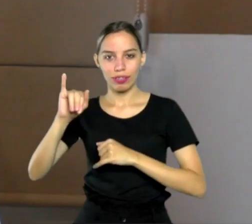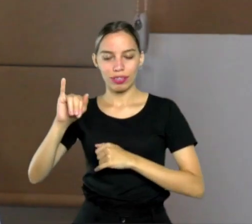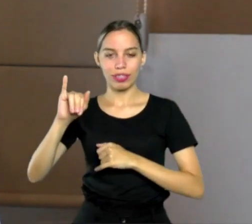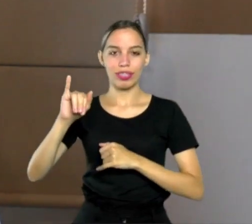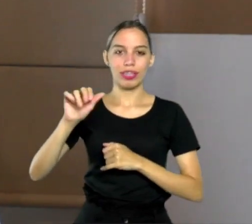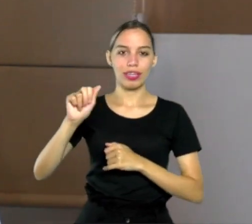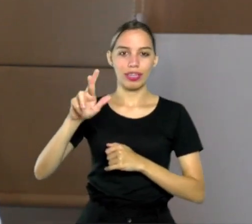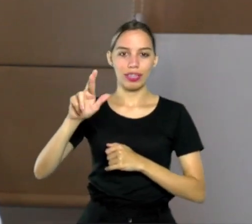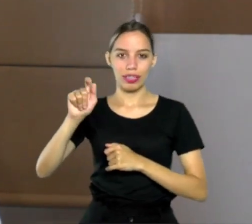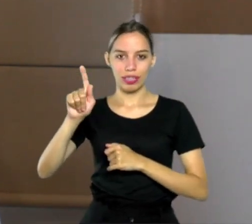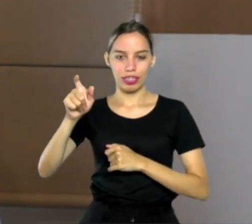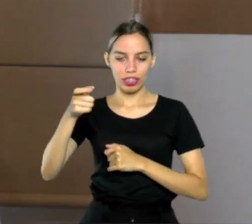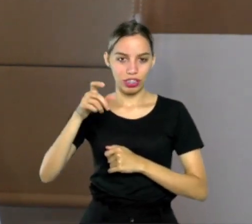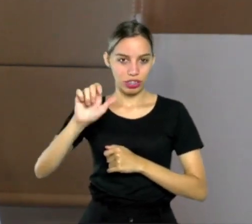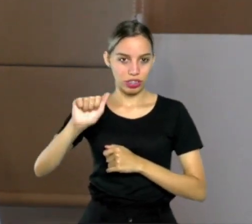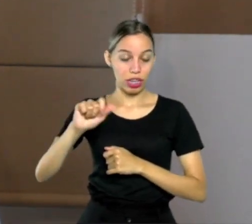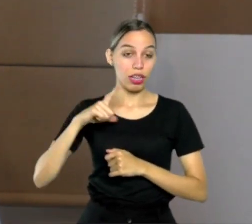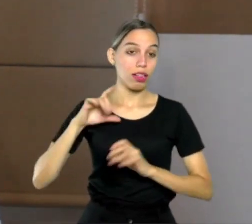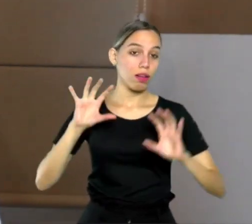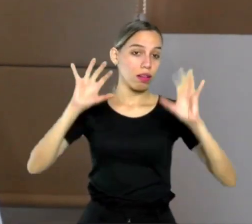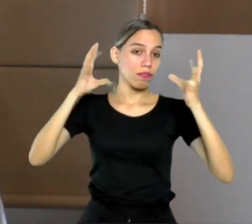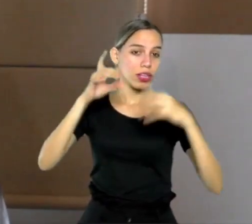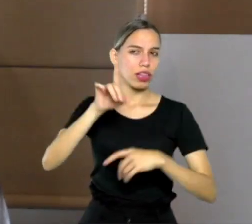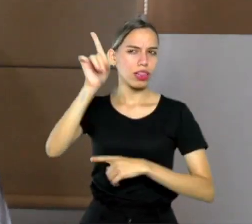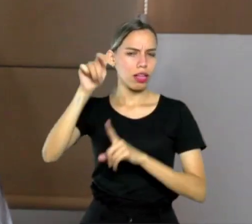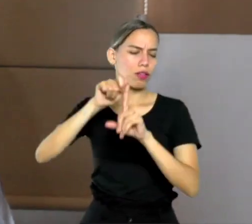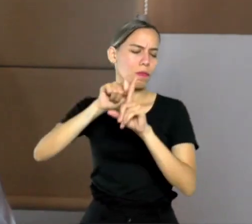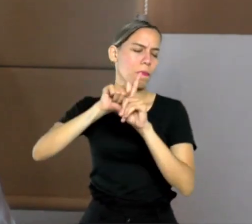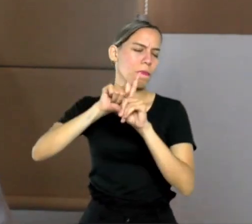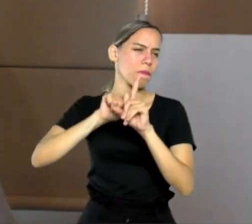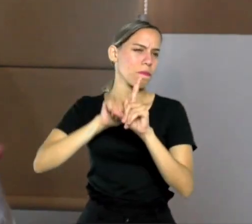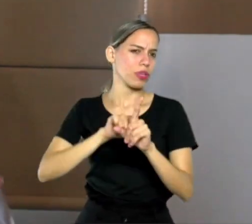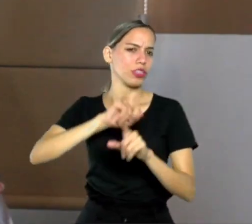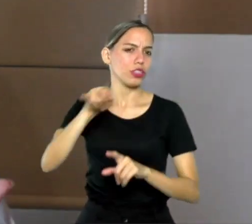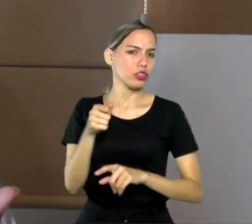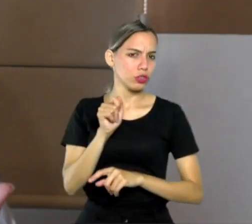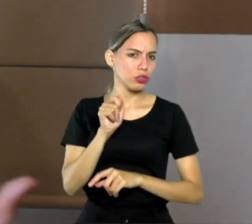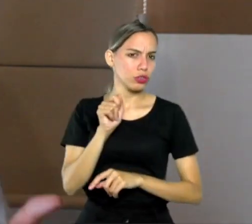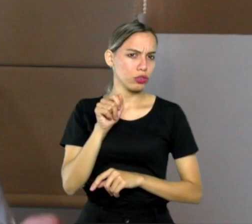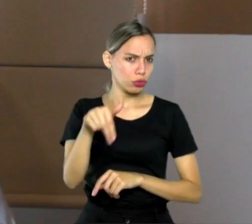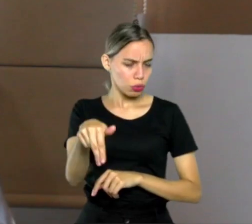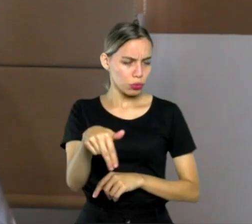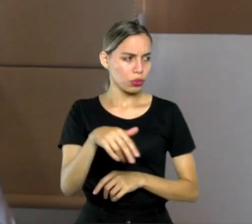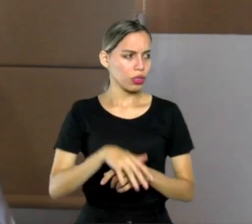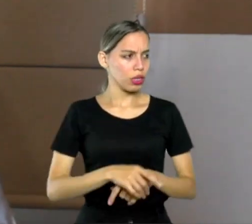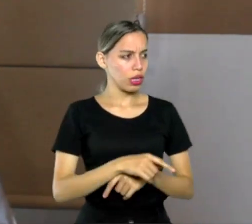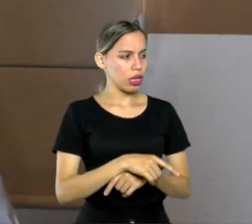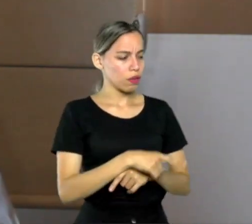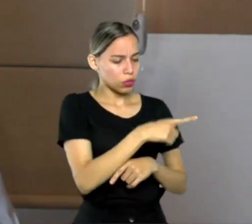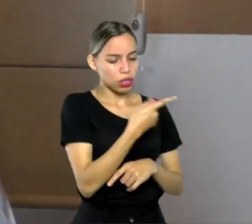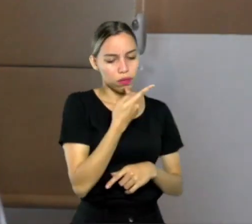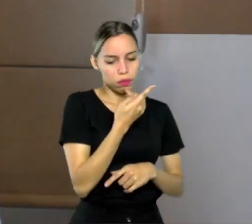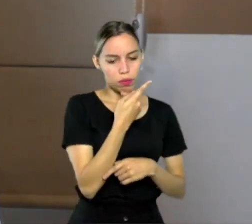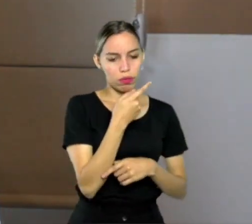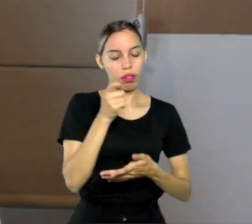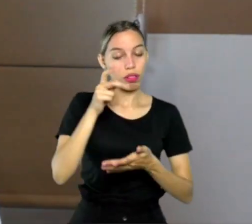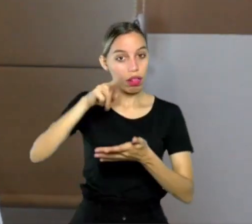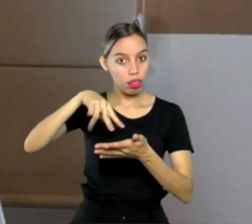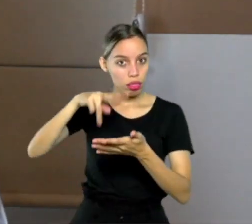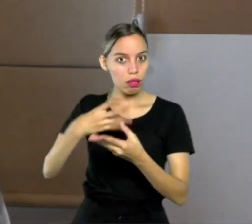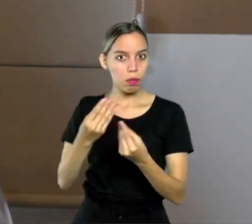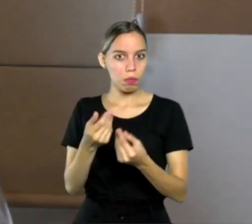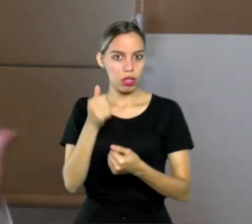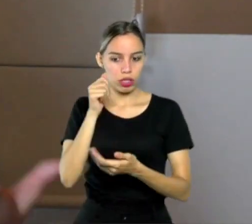em julho. E aí você estava dizendo que atualmente está lendo muitas autoras, escritoras, mulheres, e que